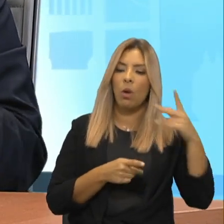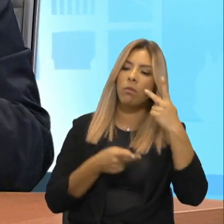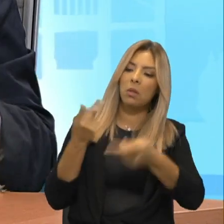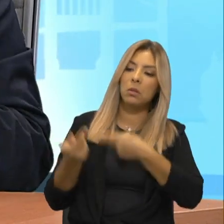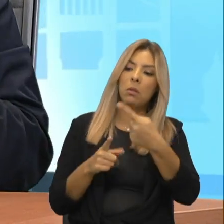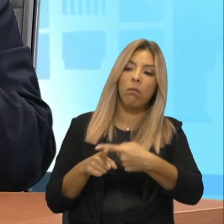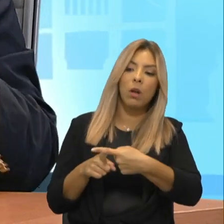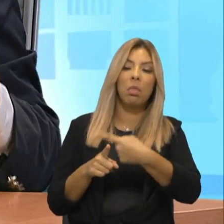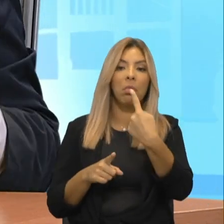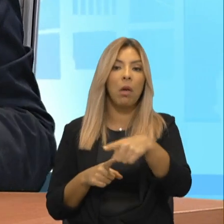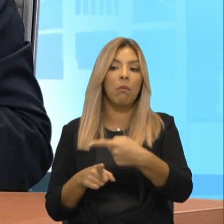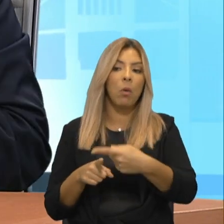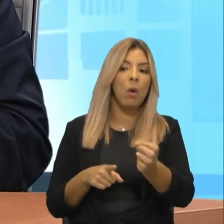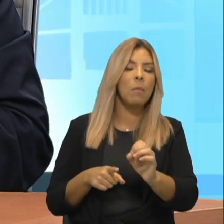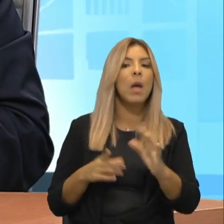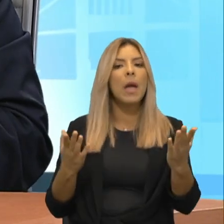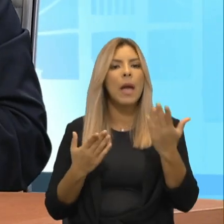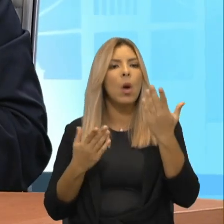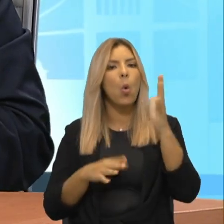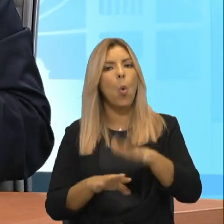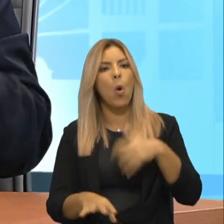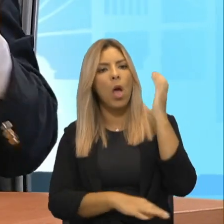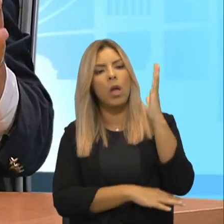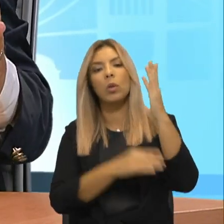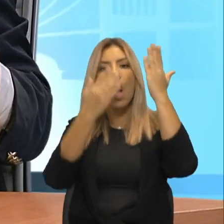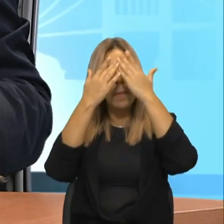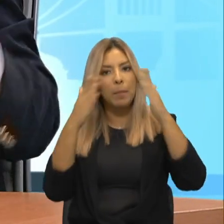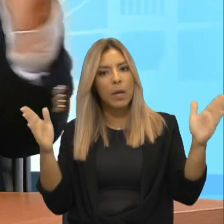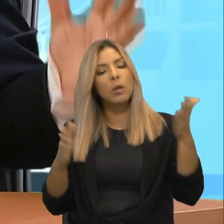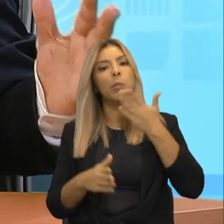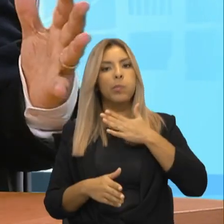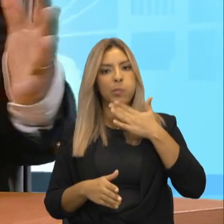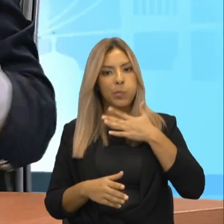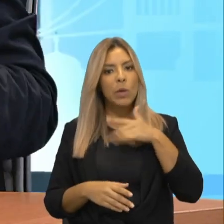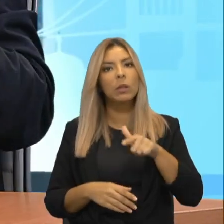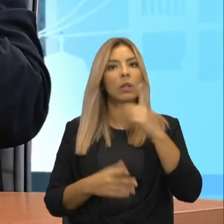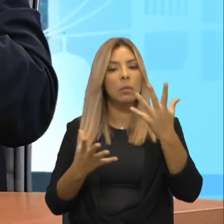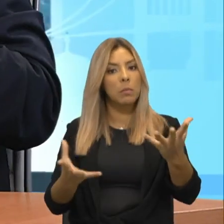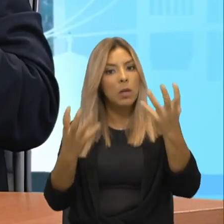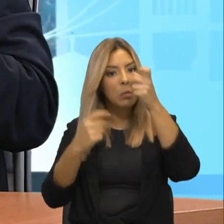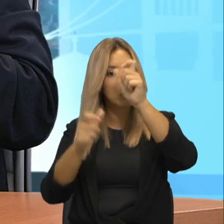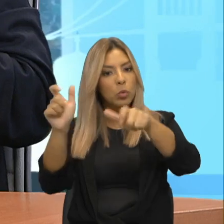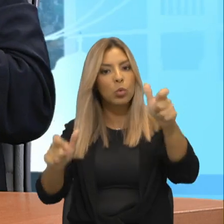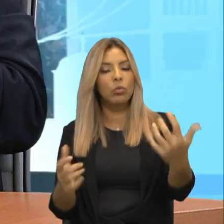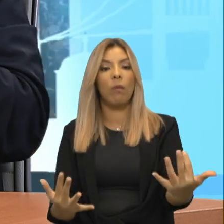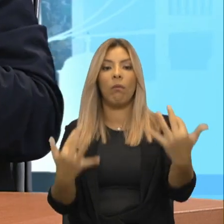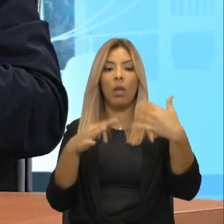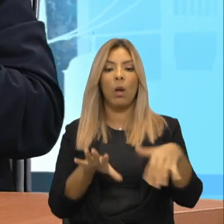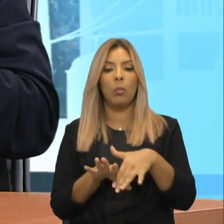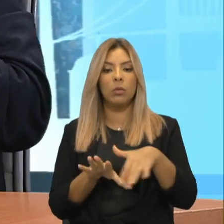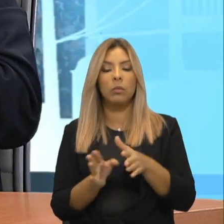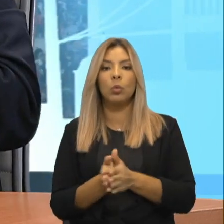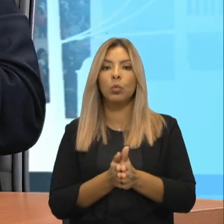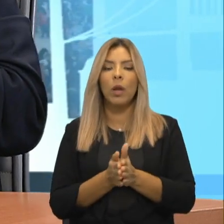isso será um Congresso semi-aberto e também aberto à participação daqueles que queiram aproveitar este Congresso para ter uma